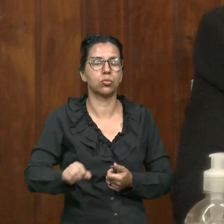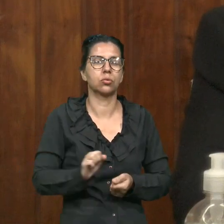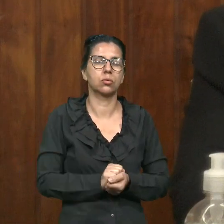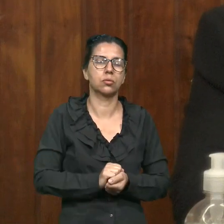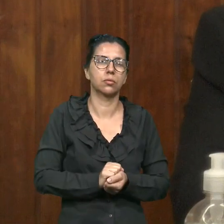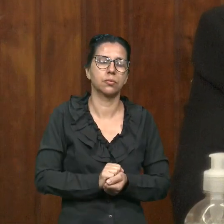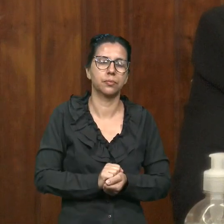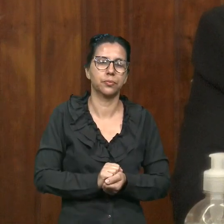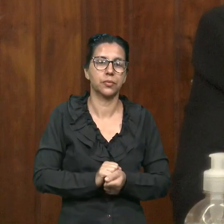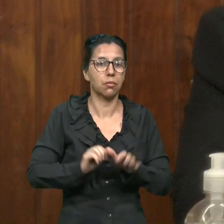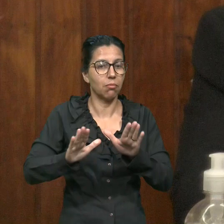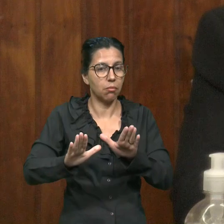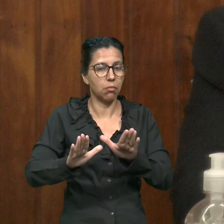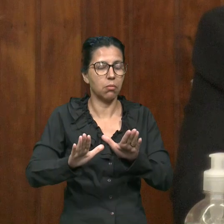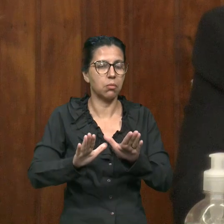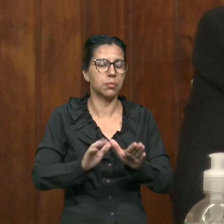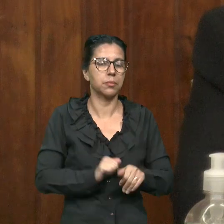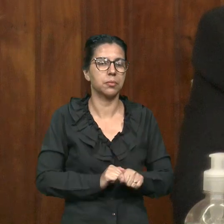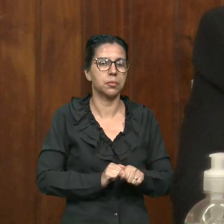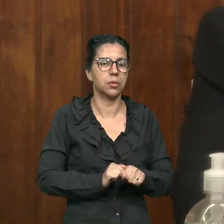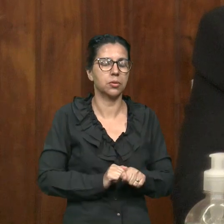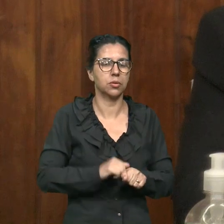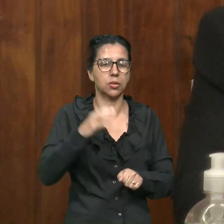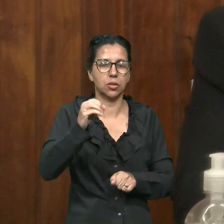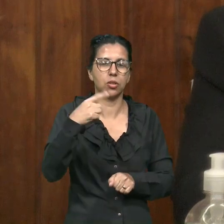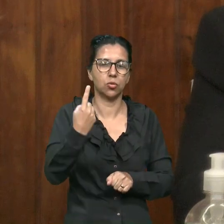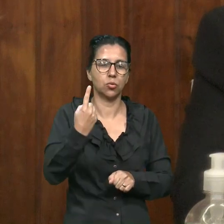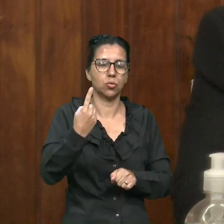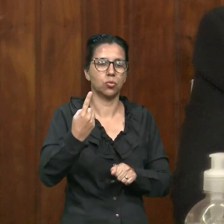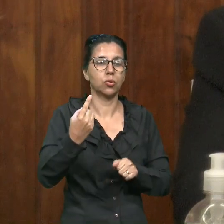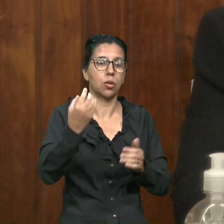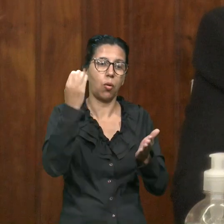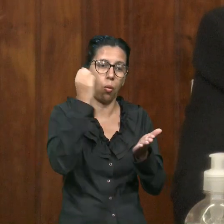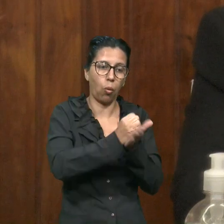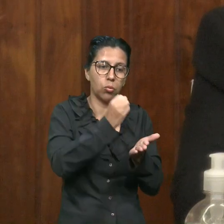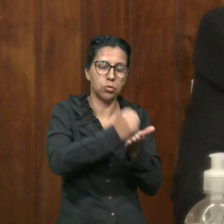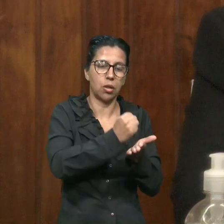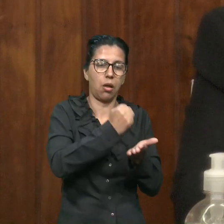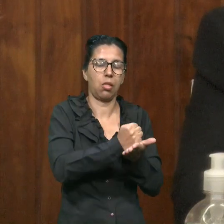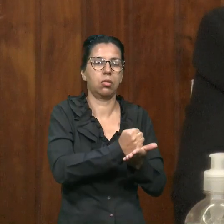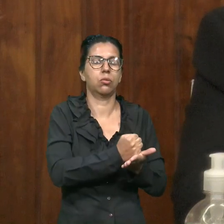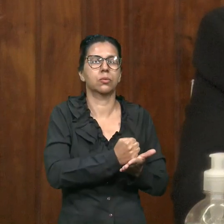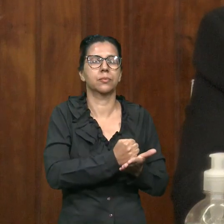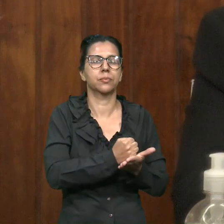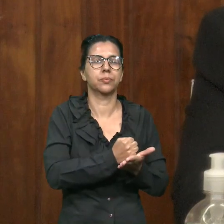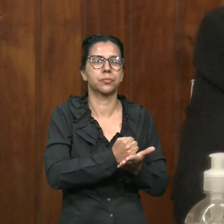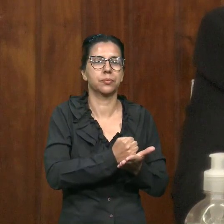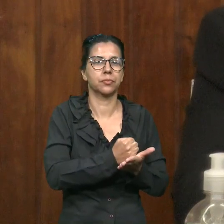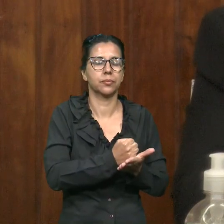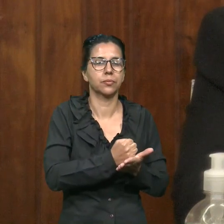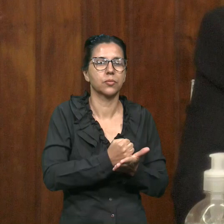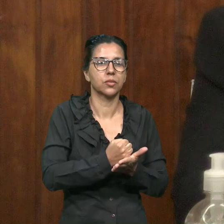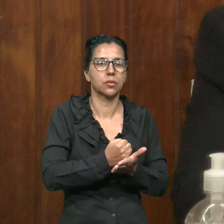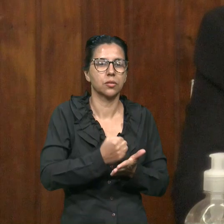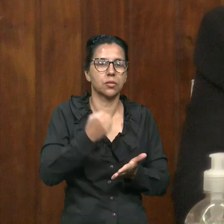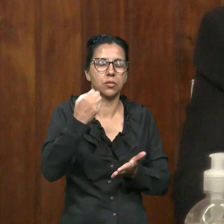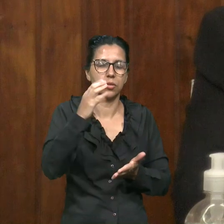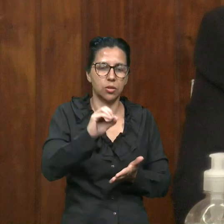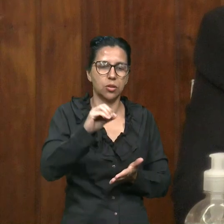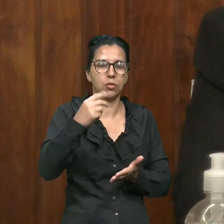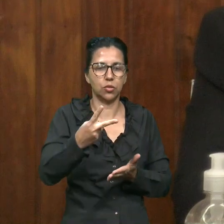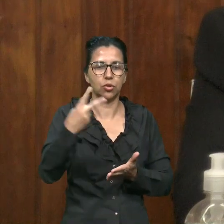R$ 936.707,05. Porém, através do aditivo 01 do contrato 1.256/2023, referente a ATP número